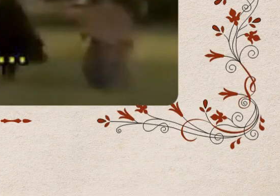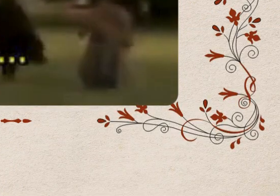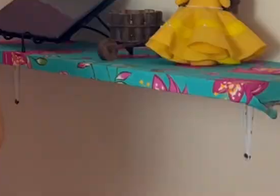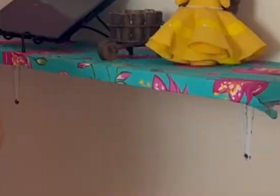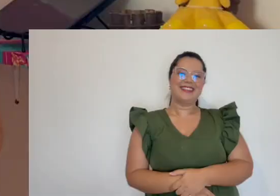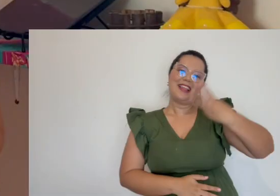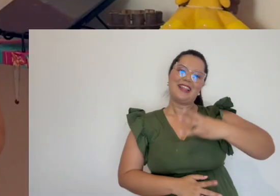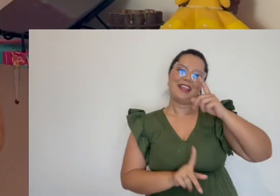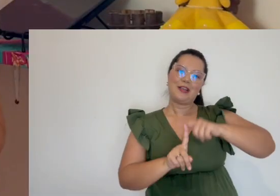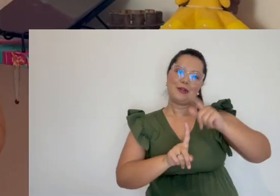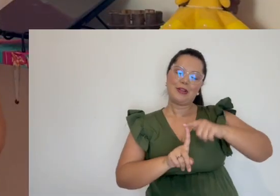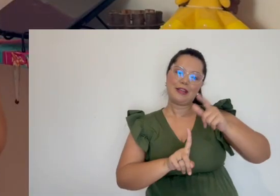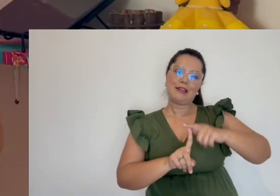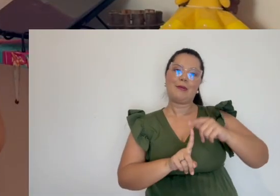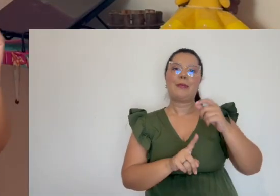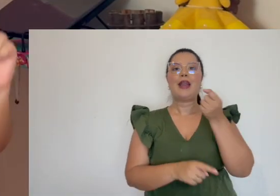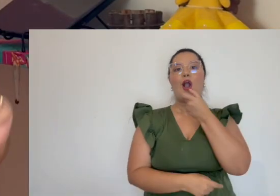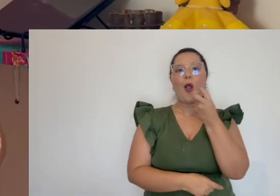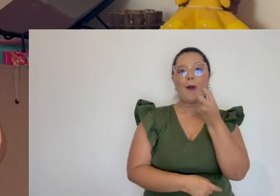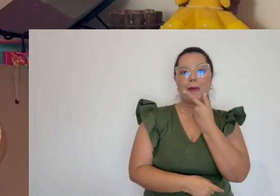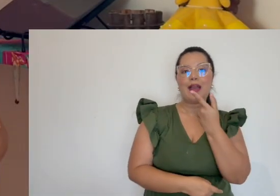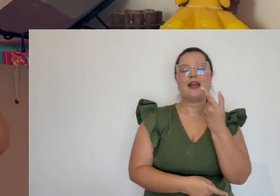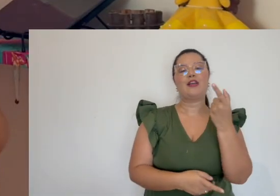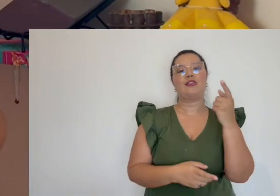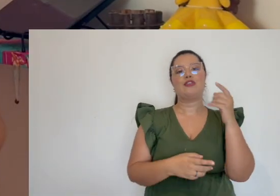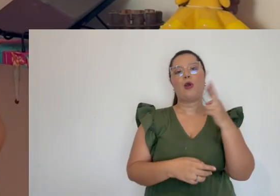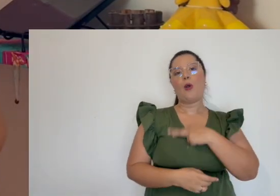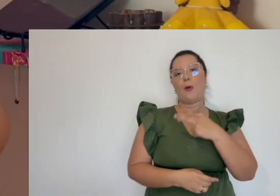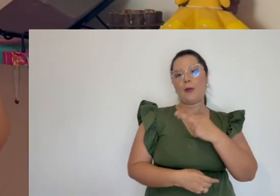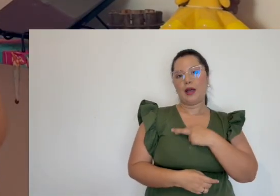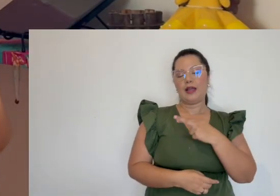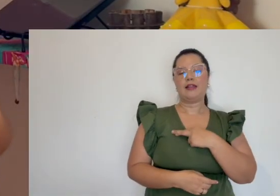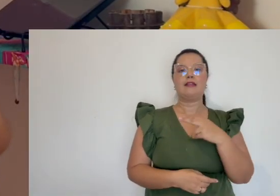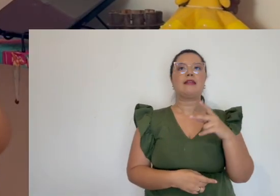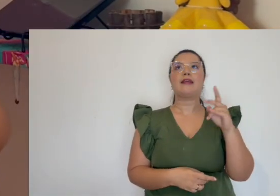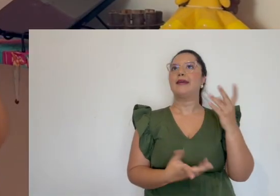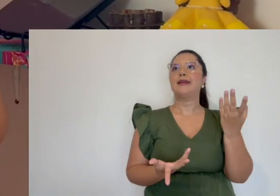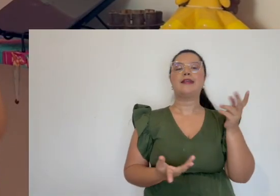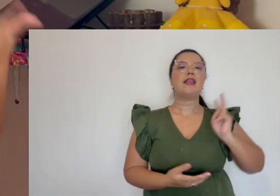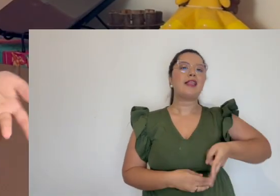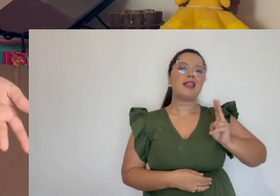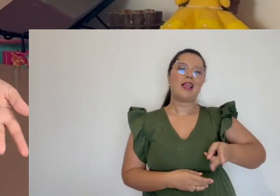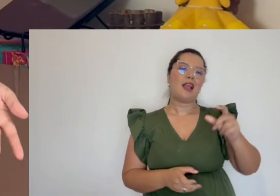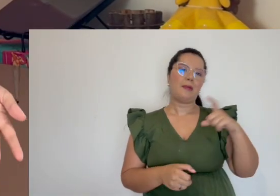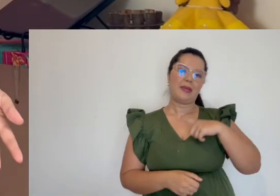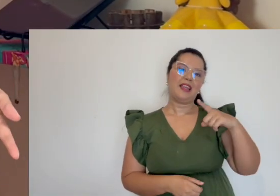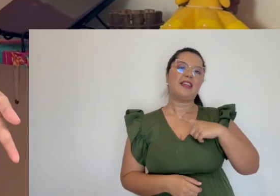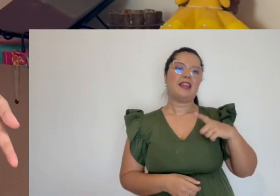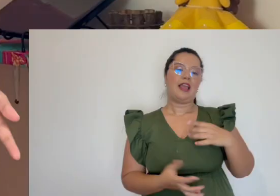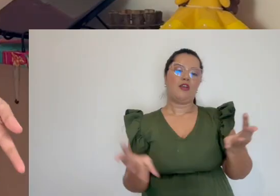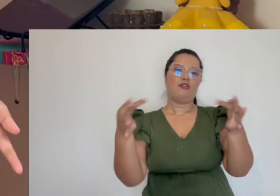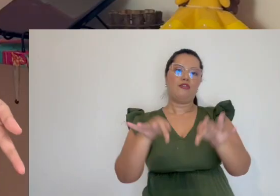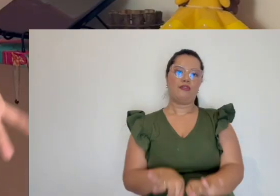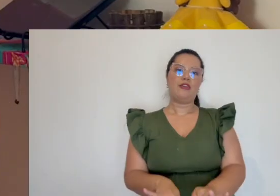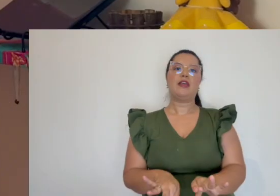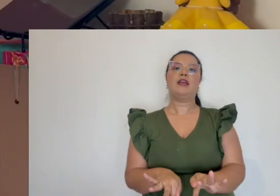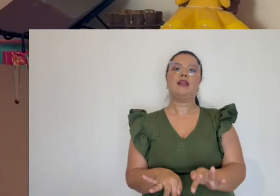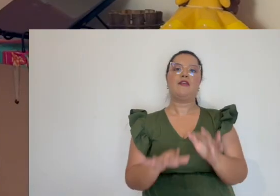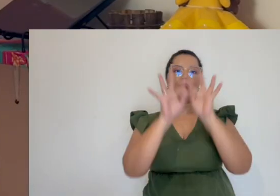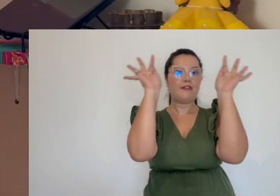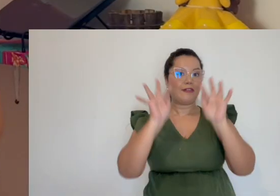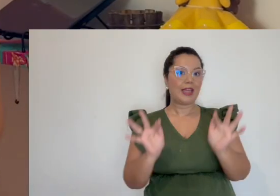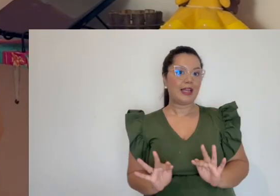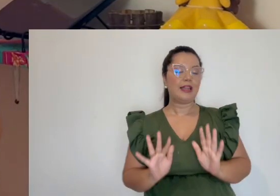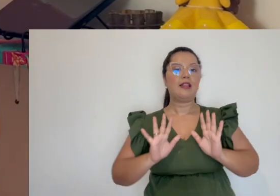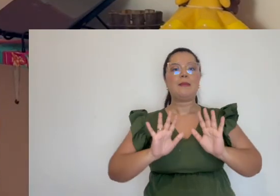acabam rolando. O terceiro tipo é a comédia romântica, que vai ser um romance com quase sempre tem um final feliz,